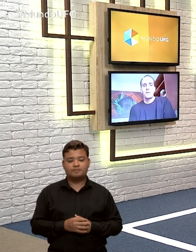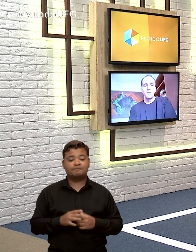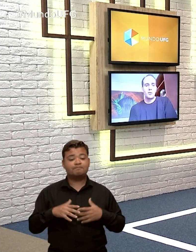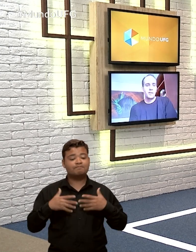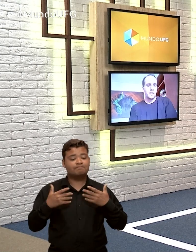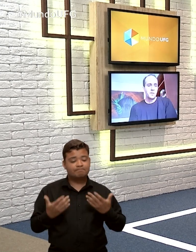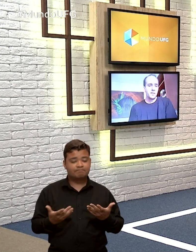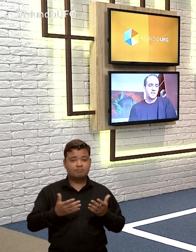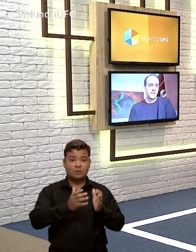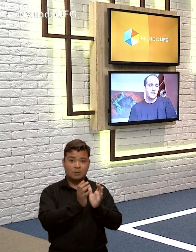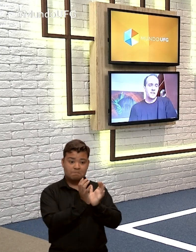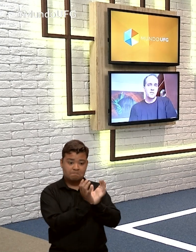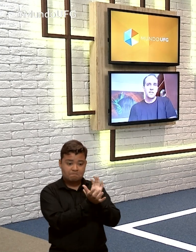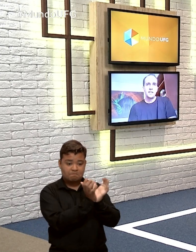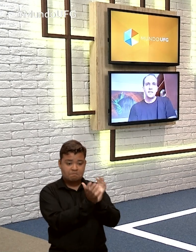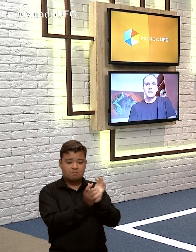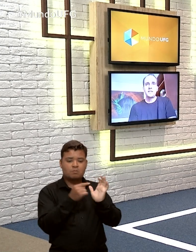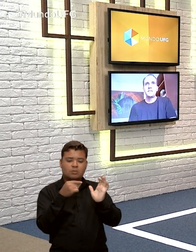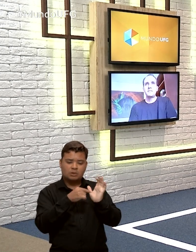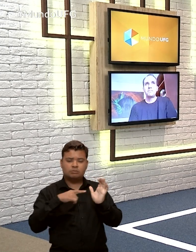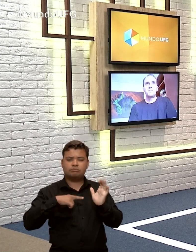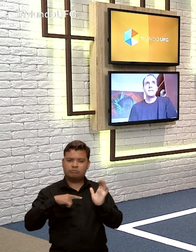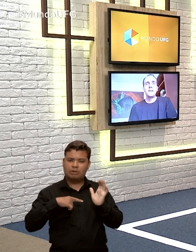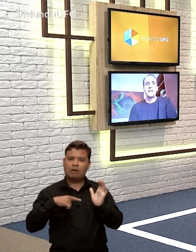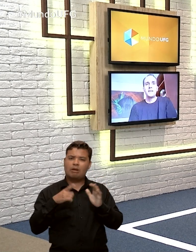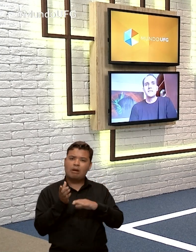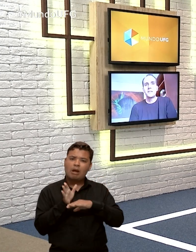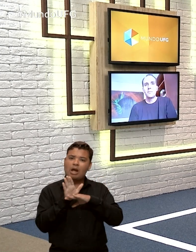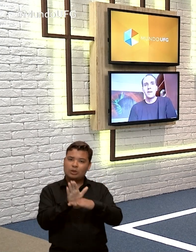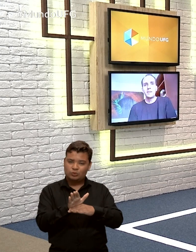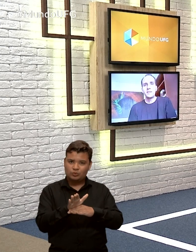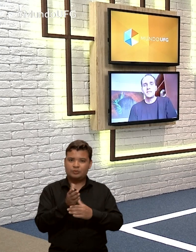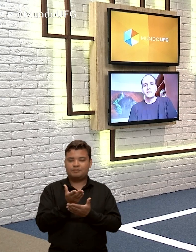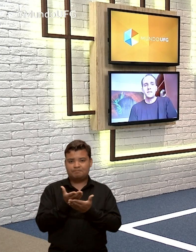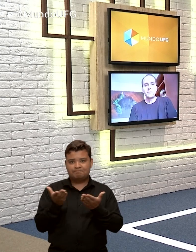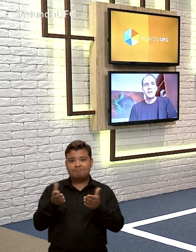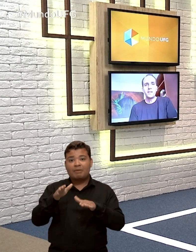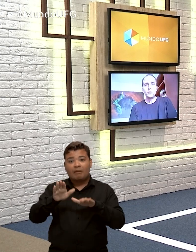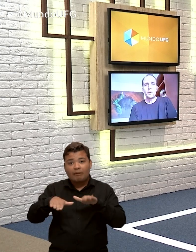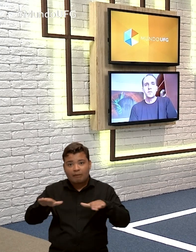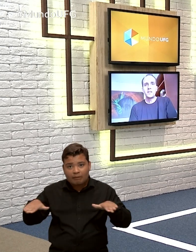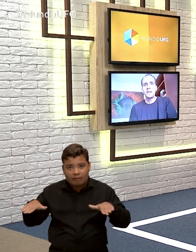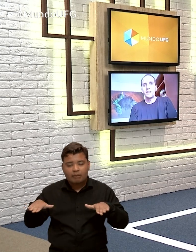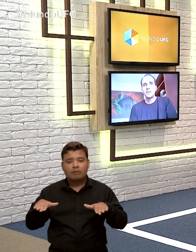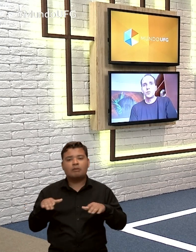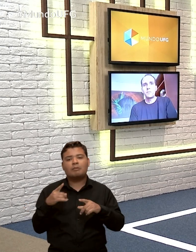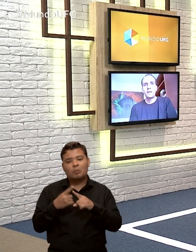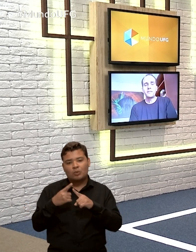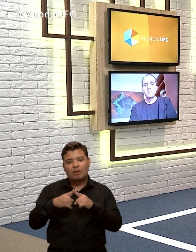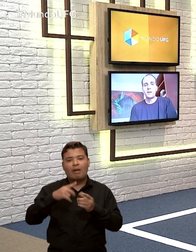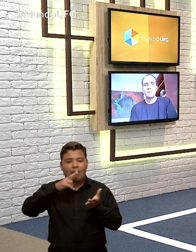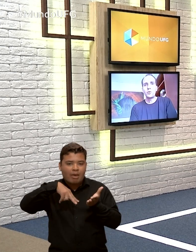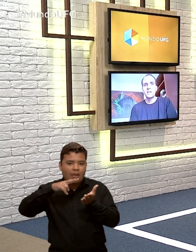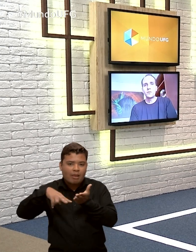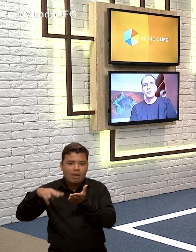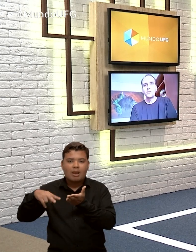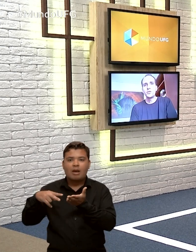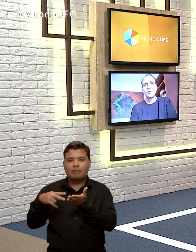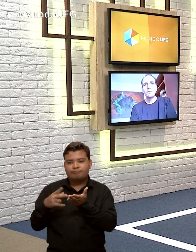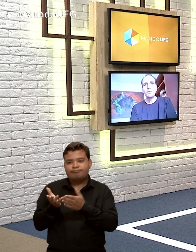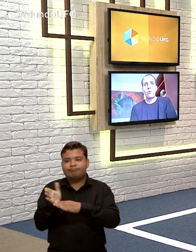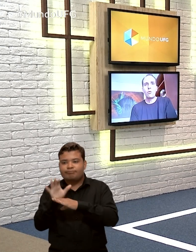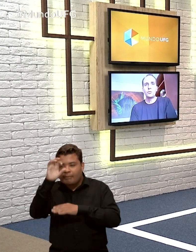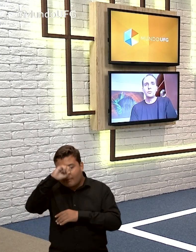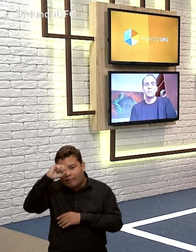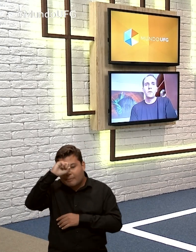Então, a Bibliolibras, ela auxilia crianças também para auxiliar na leitura, porque assim, quando a gente